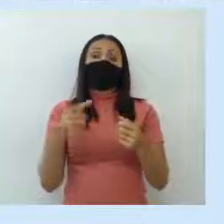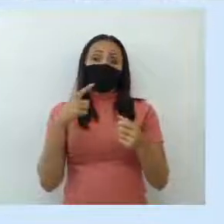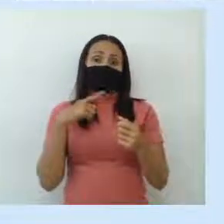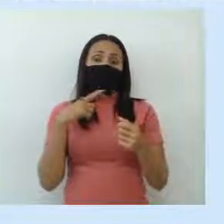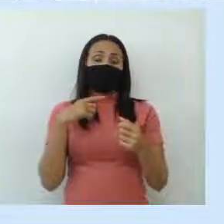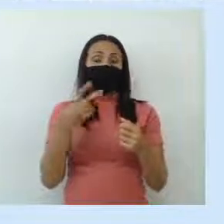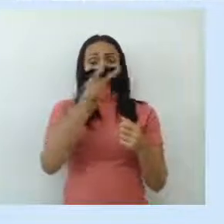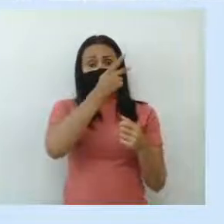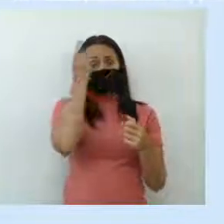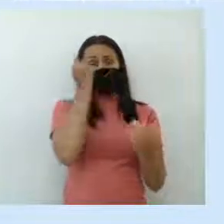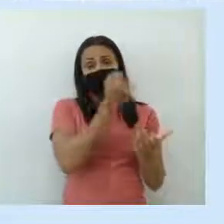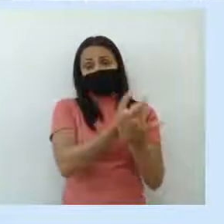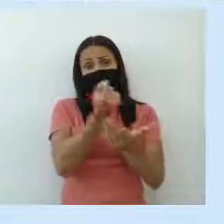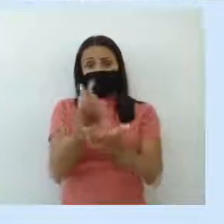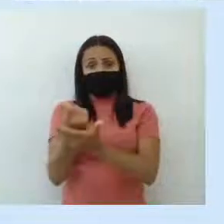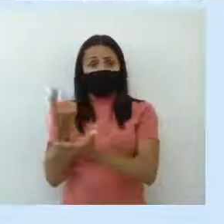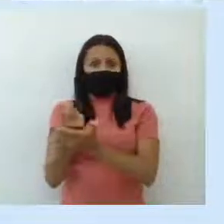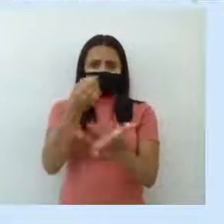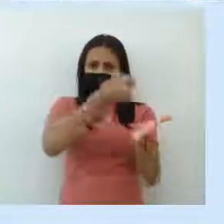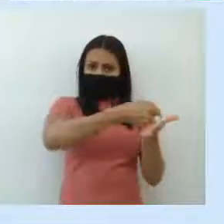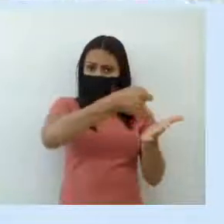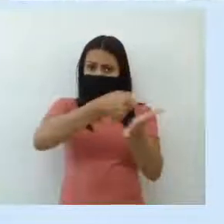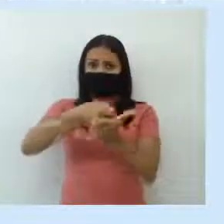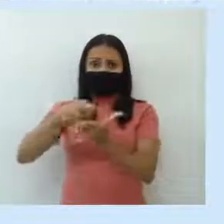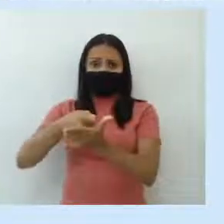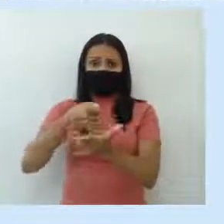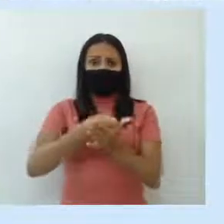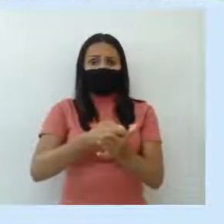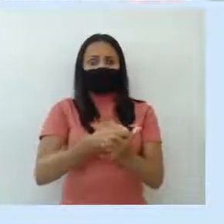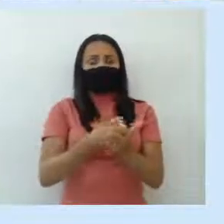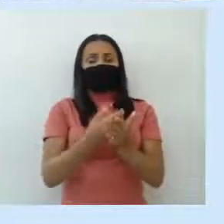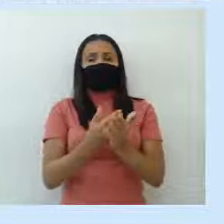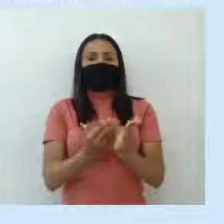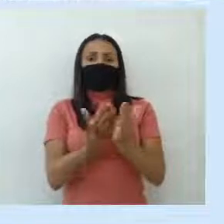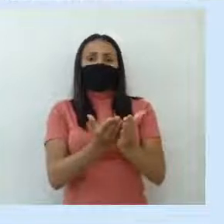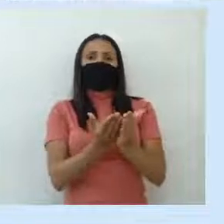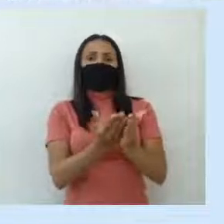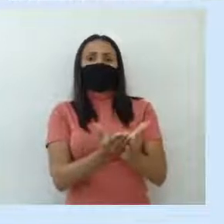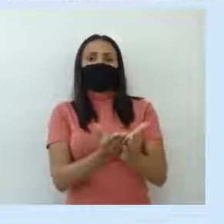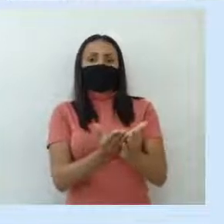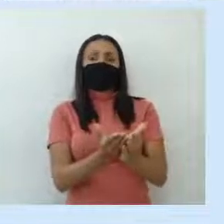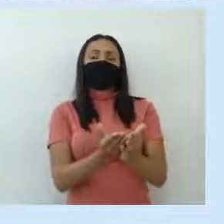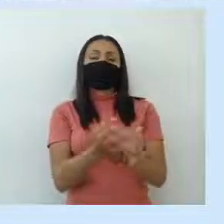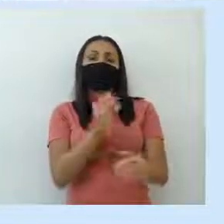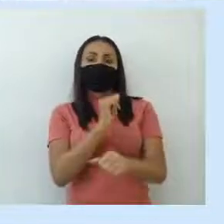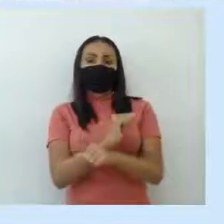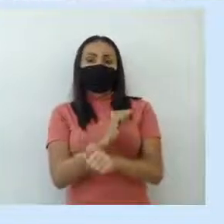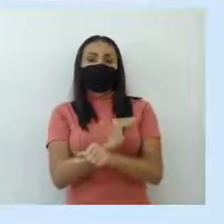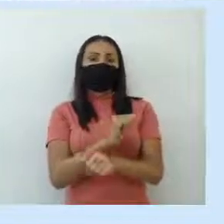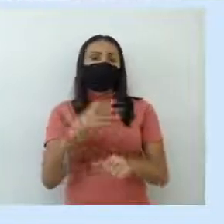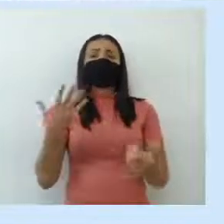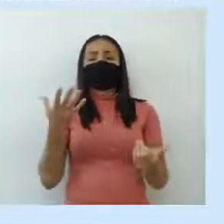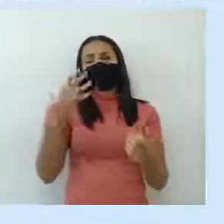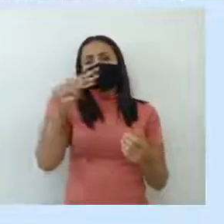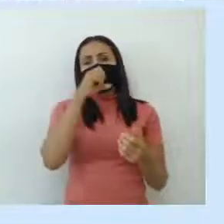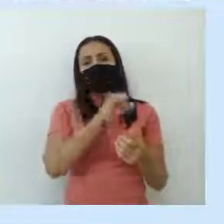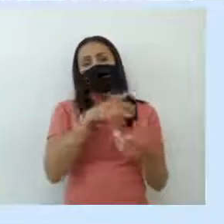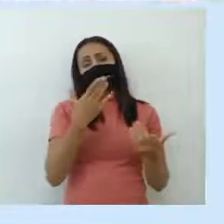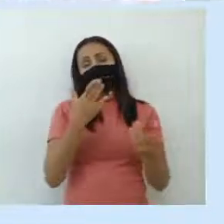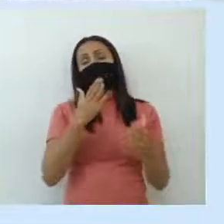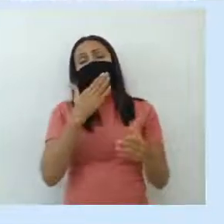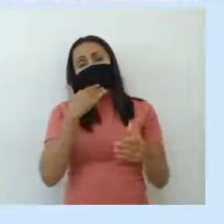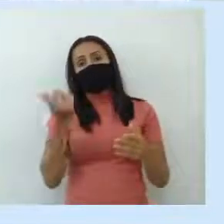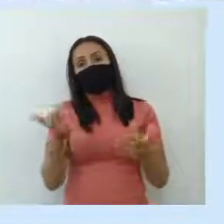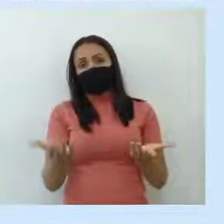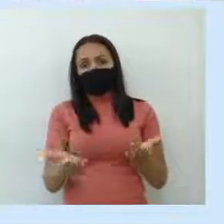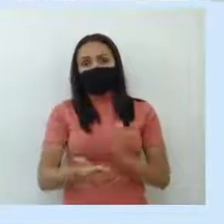né? Pagavam a estadia dos portos, então tinha todo um custo. Quanto mais rápido fosse aquela negociação, melhor